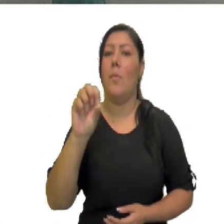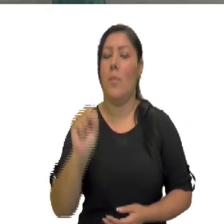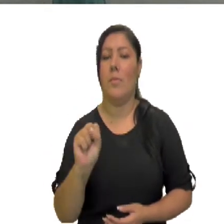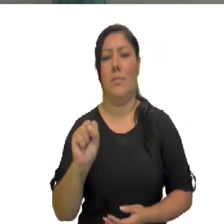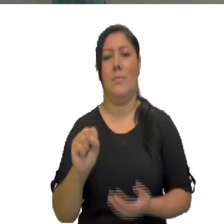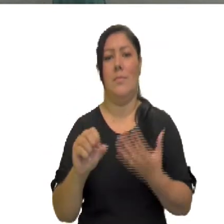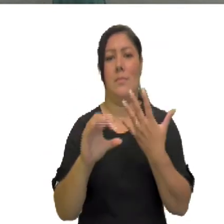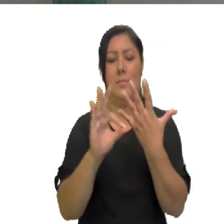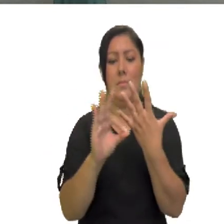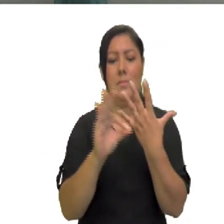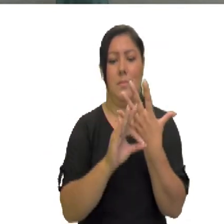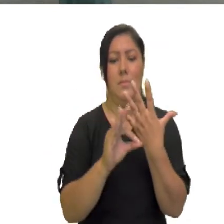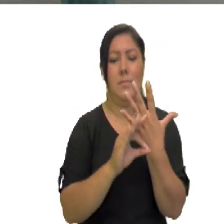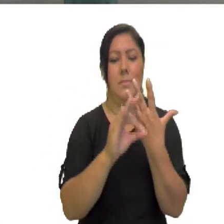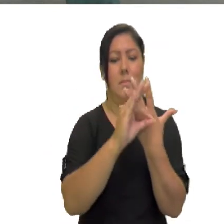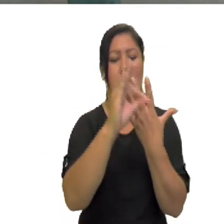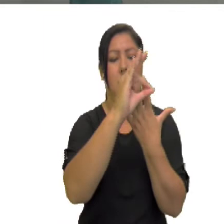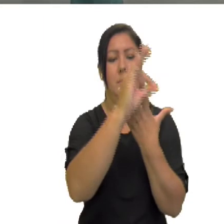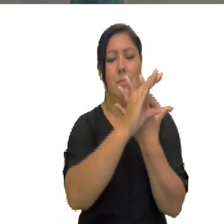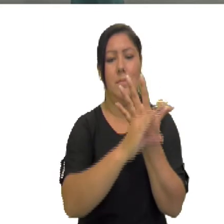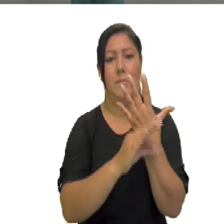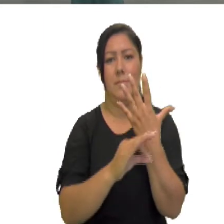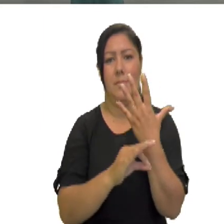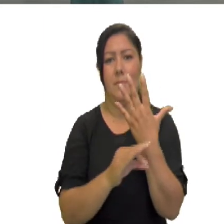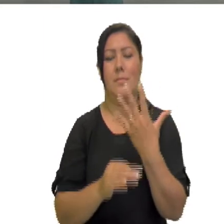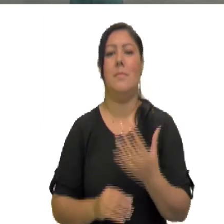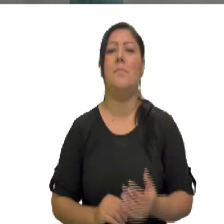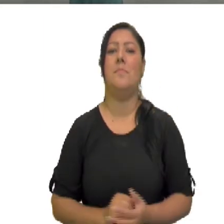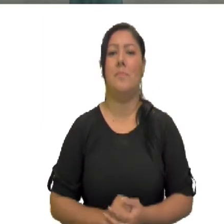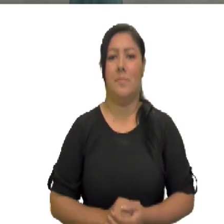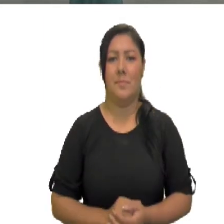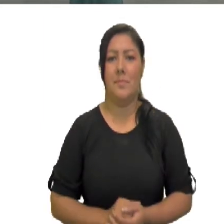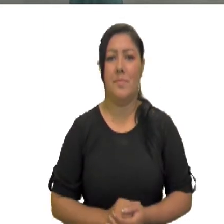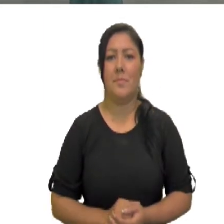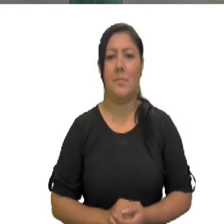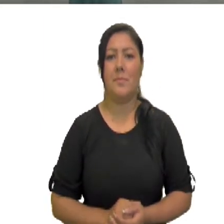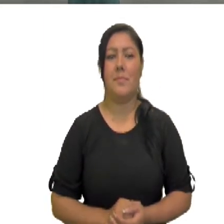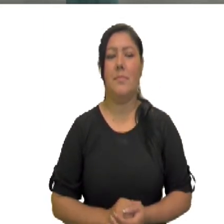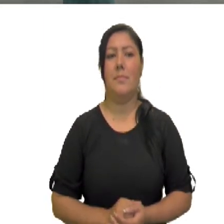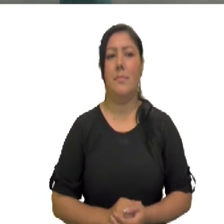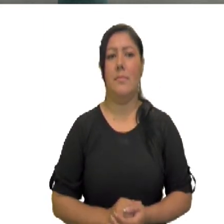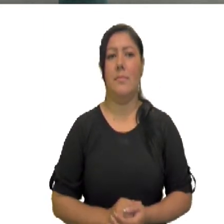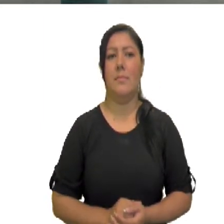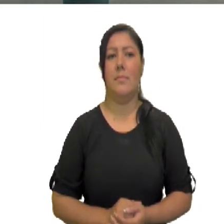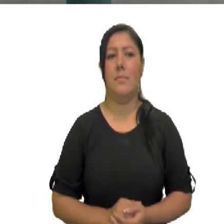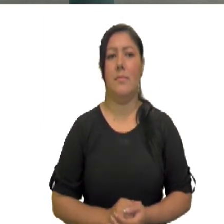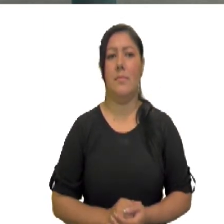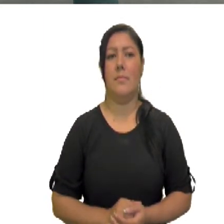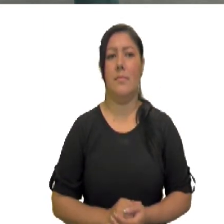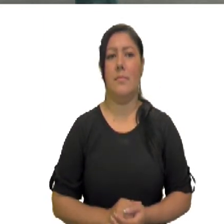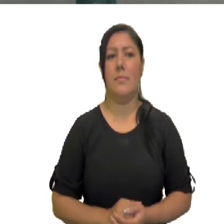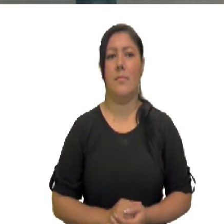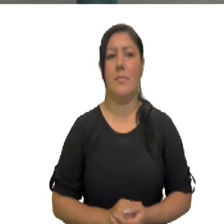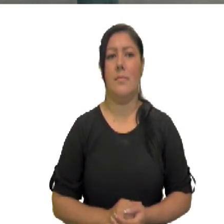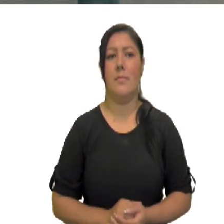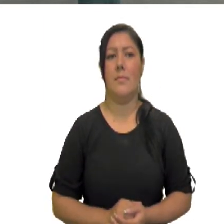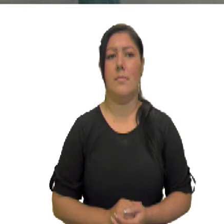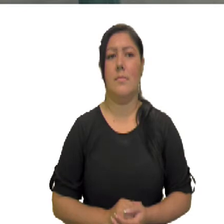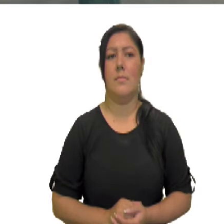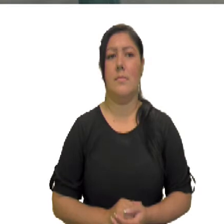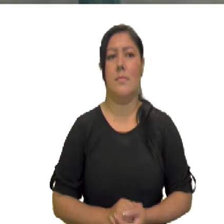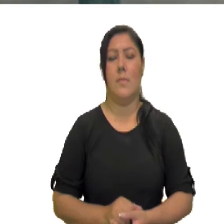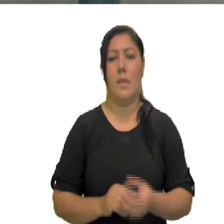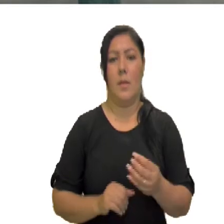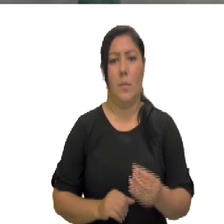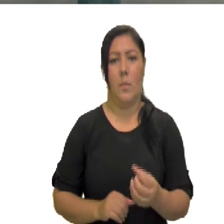poríferos, tá? Então, olha só, através desses poros é que eu vou ter a abertura